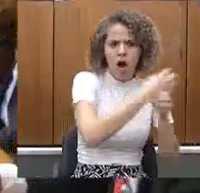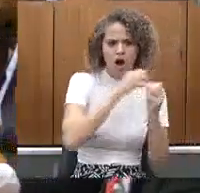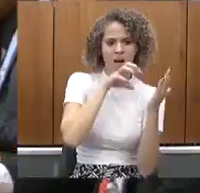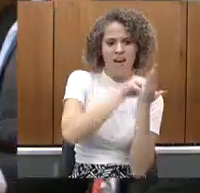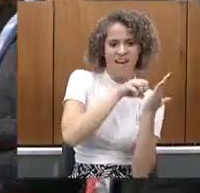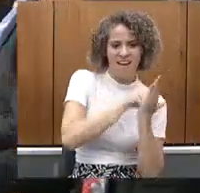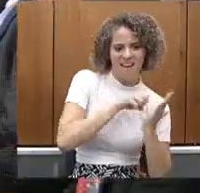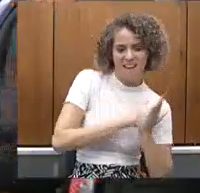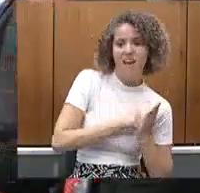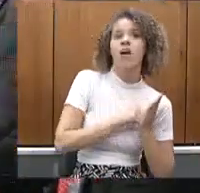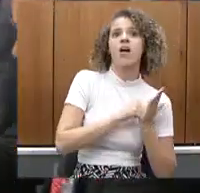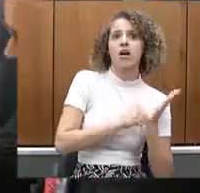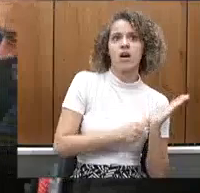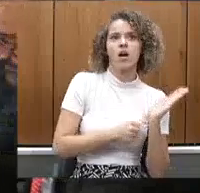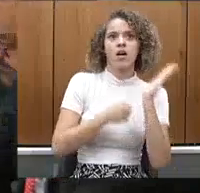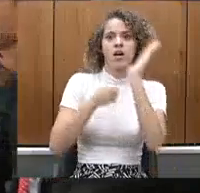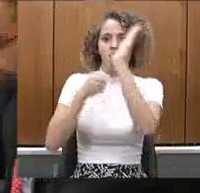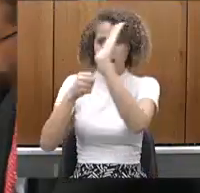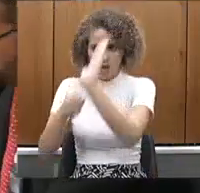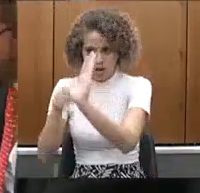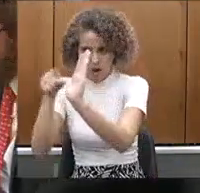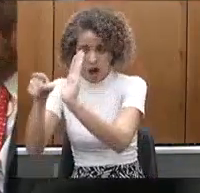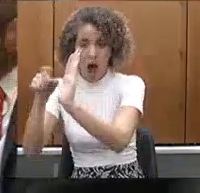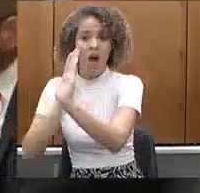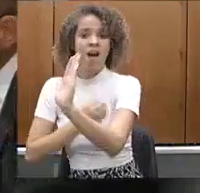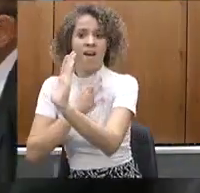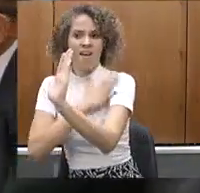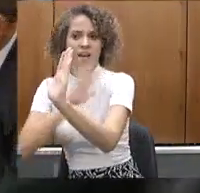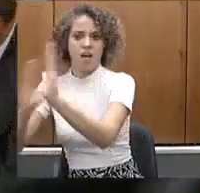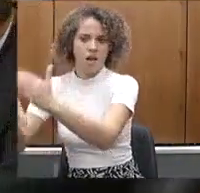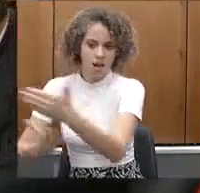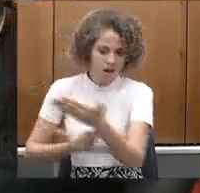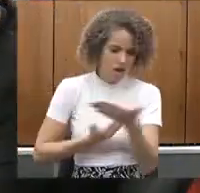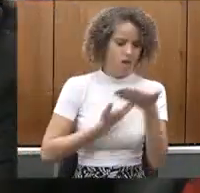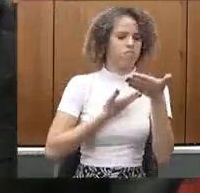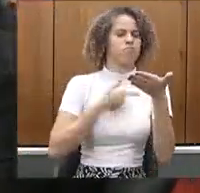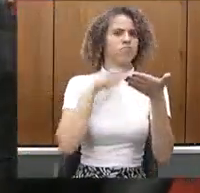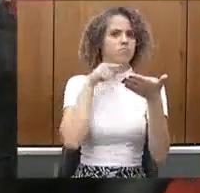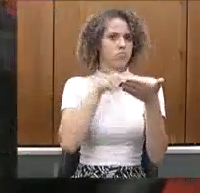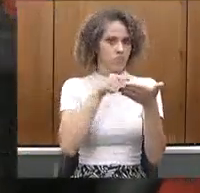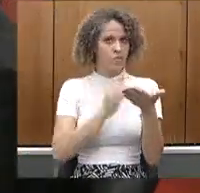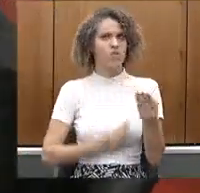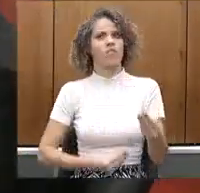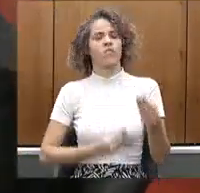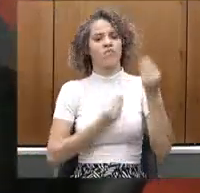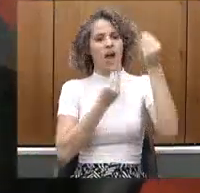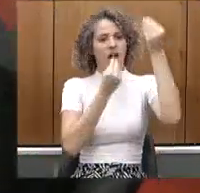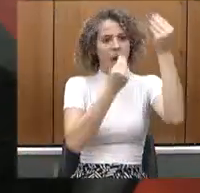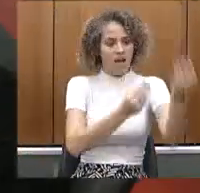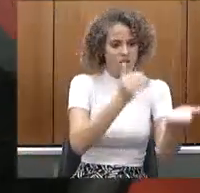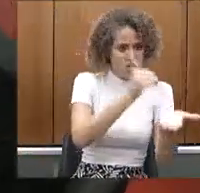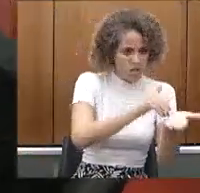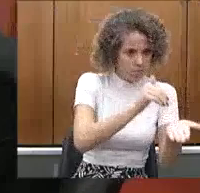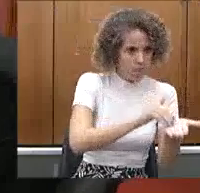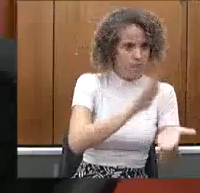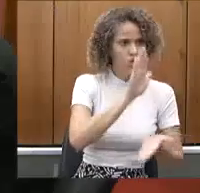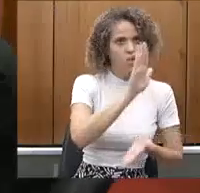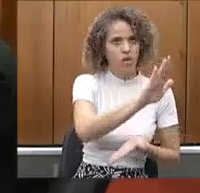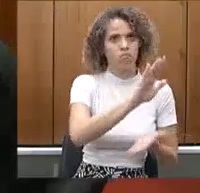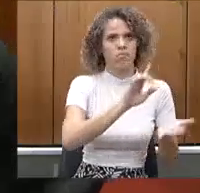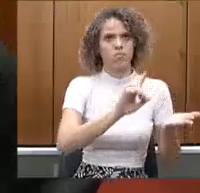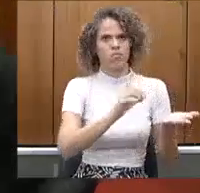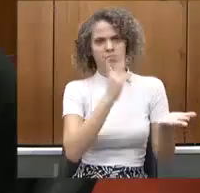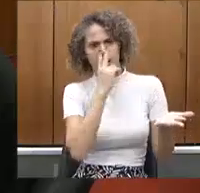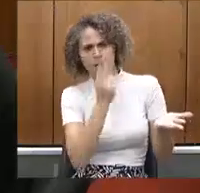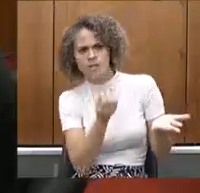todos compilados o comandante geral vai Ah o secretários para falar olha nós precisamos de tanto